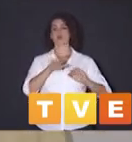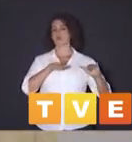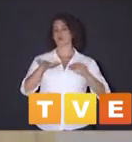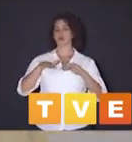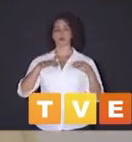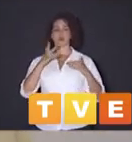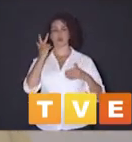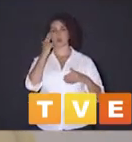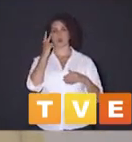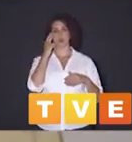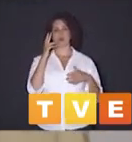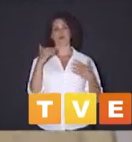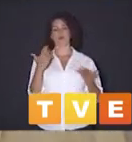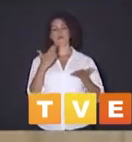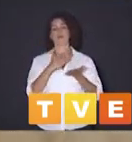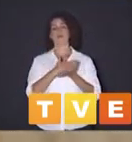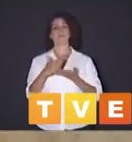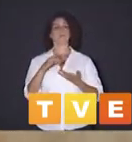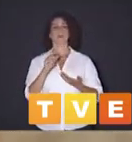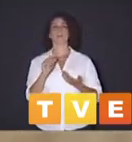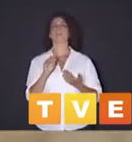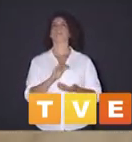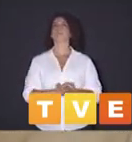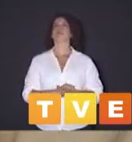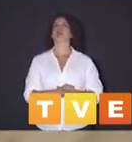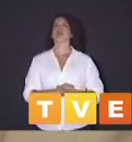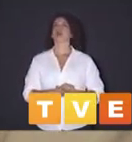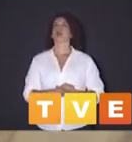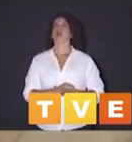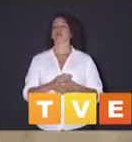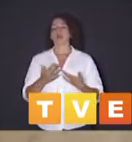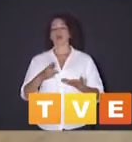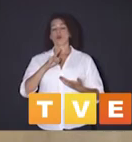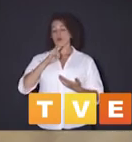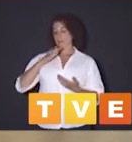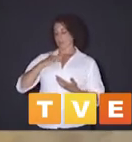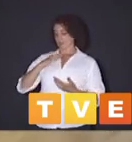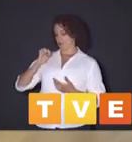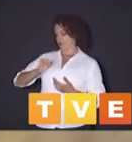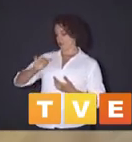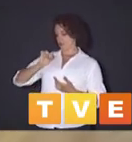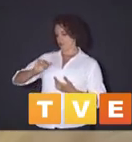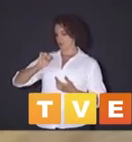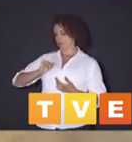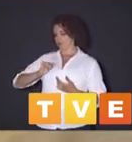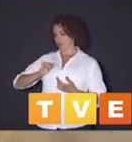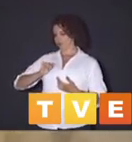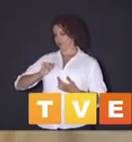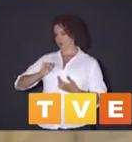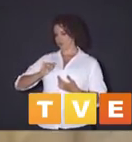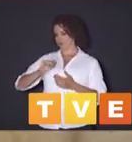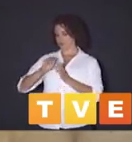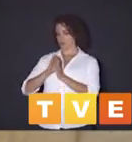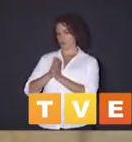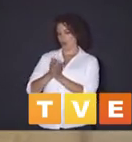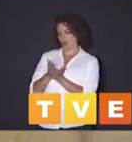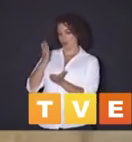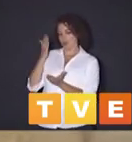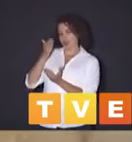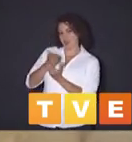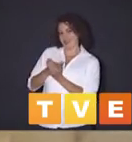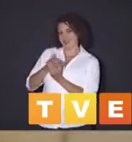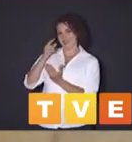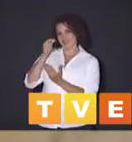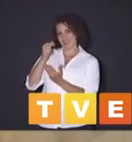e aí começou a seguinte bom então eu tenho a minha carteira o o o destino do meu dinheiro uma outra